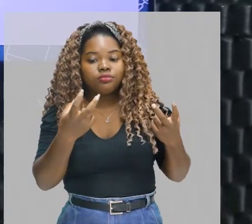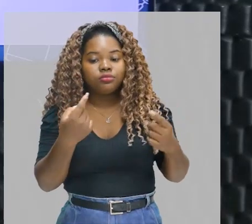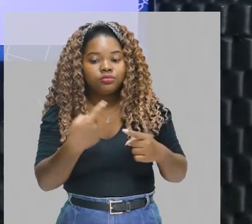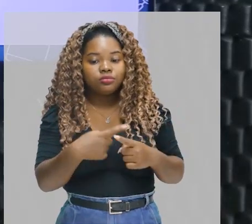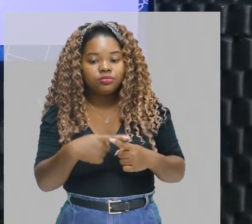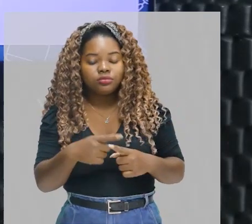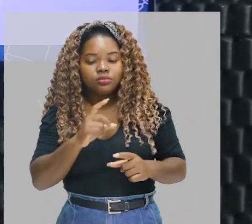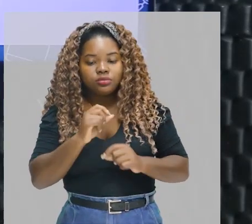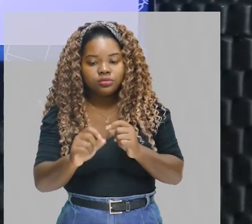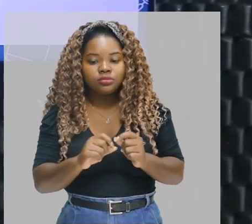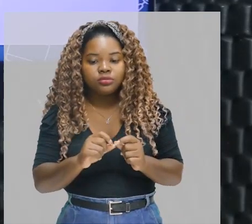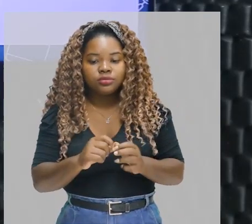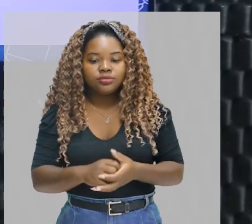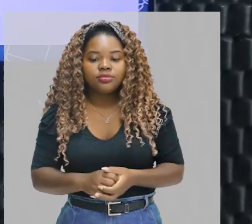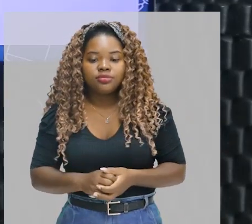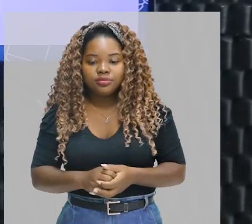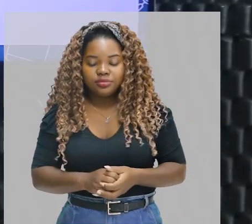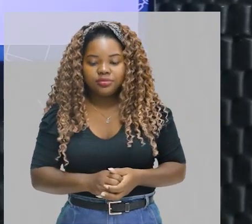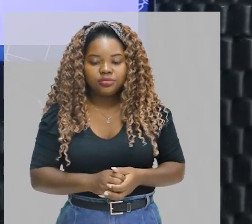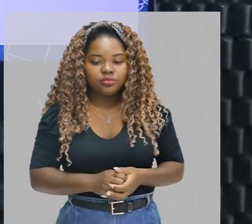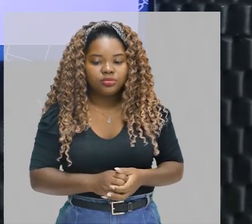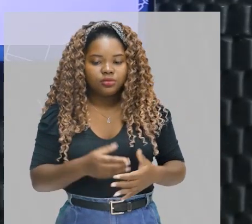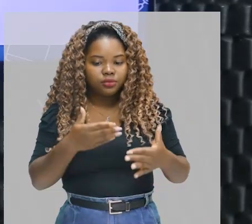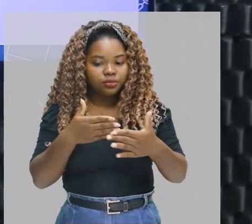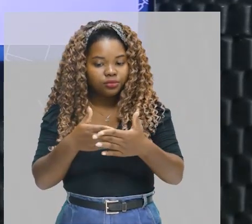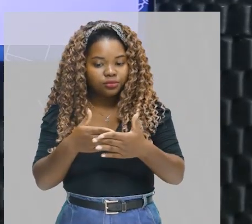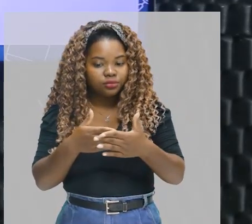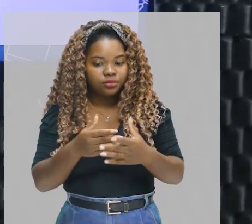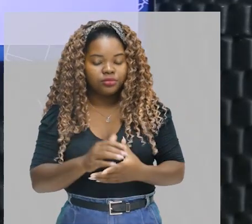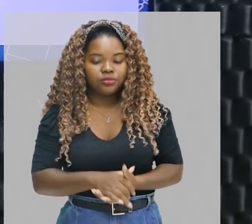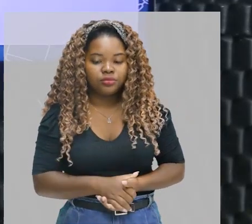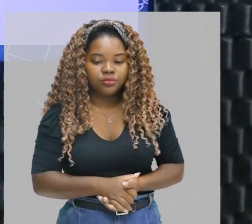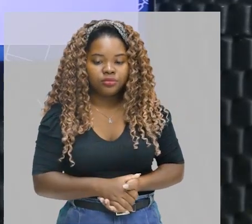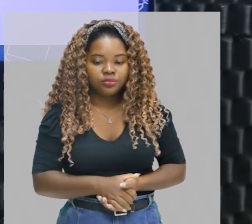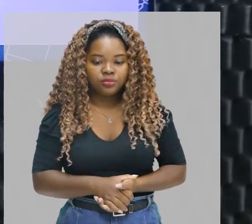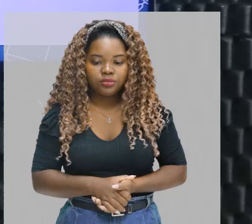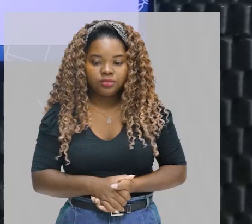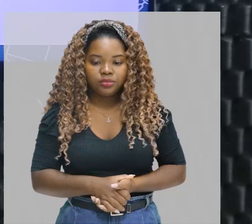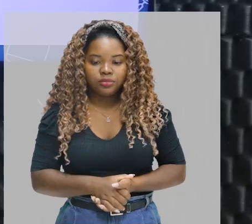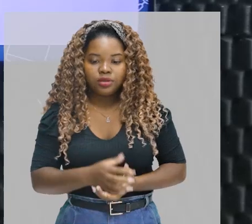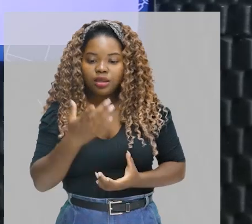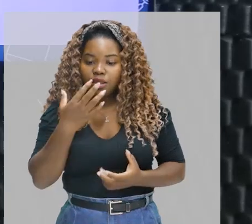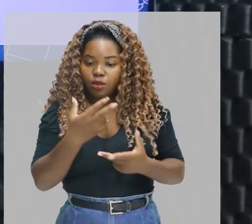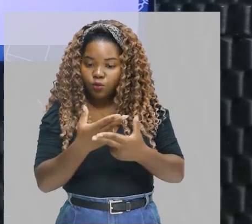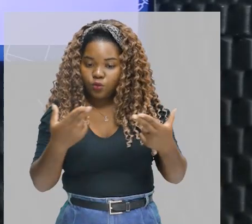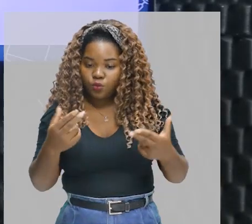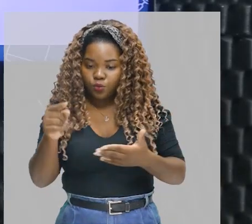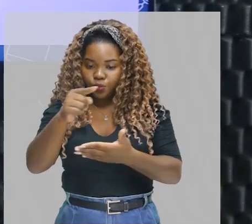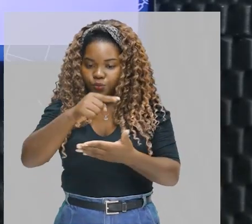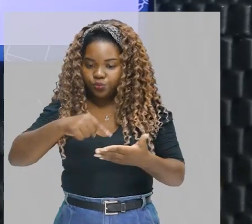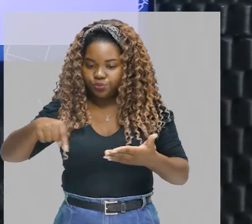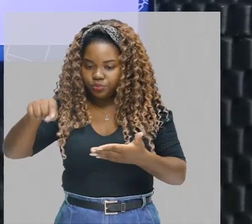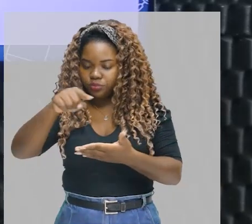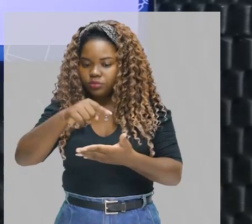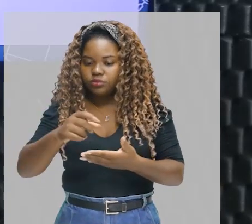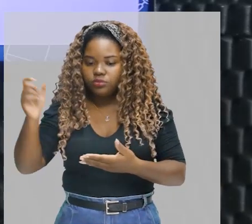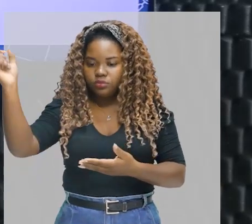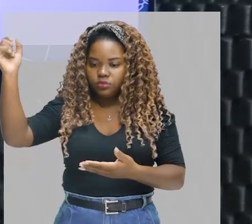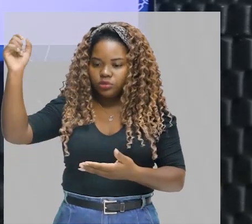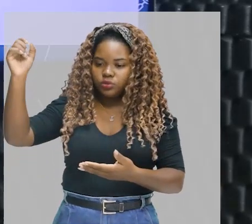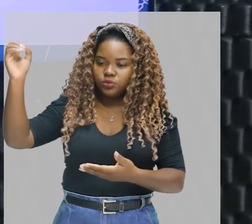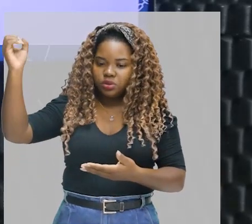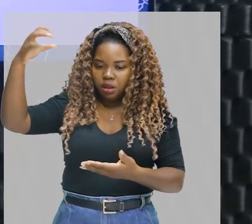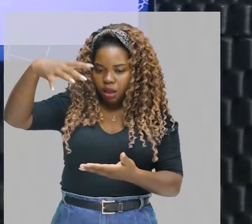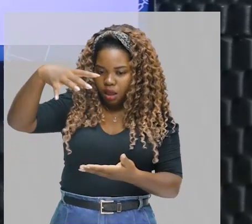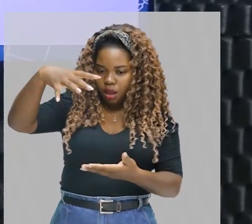um padrãozinho de interferência, certo? Que são essa coloração aqui, ó. Quando a luz ela passa aqui, ela